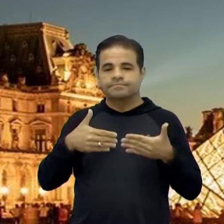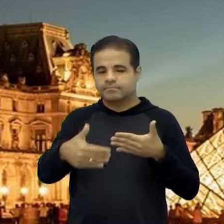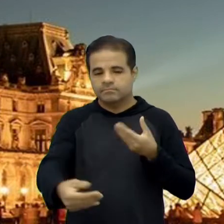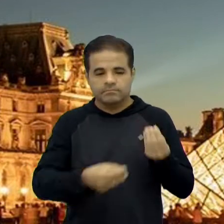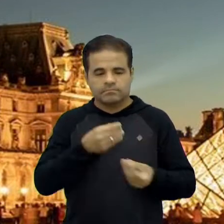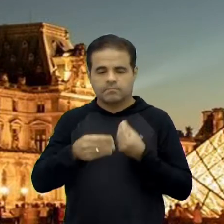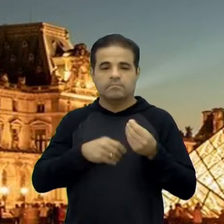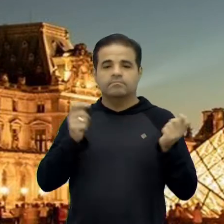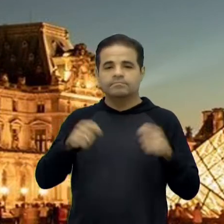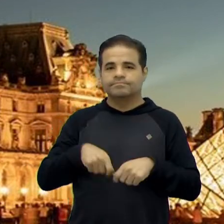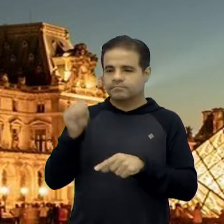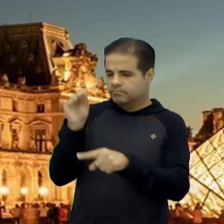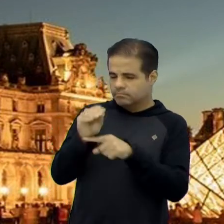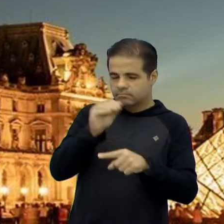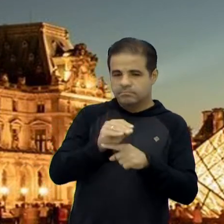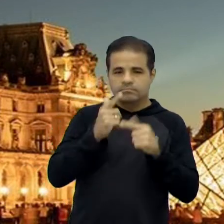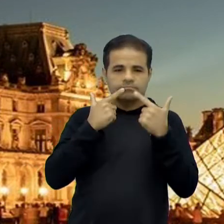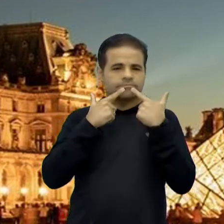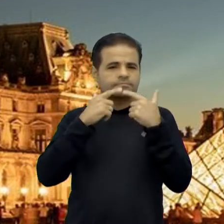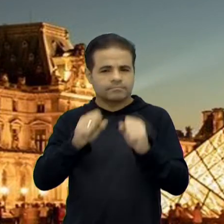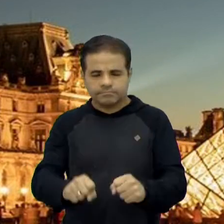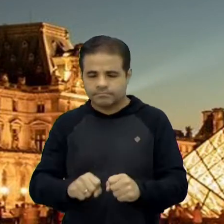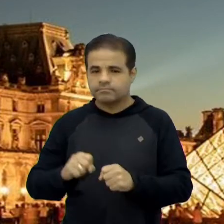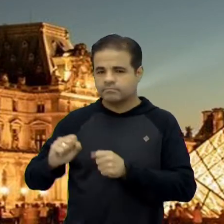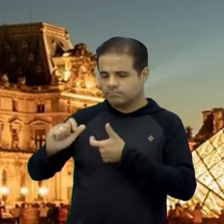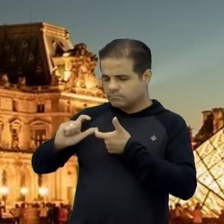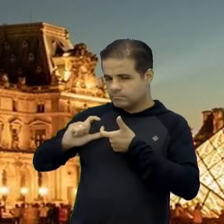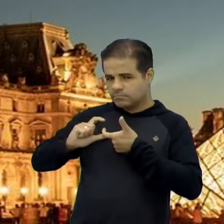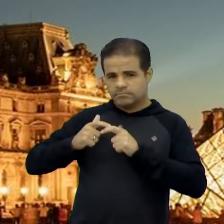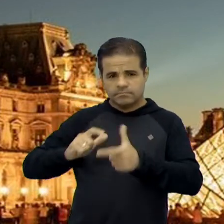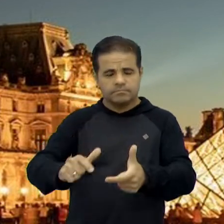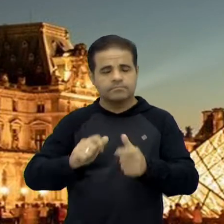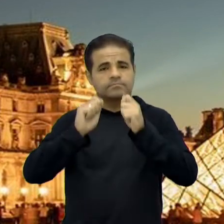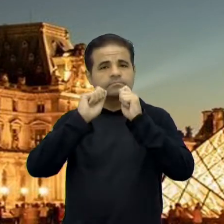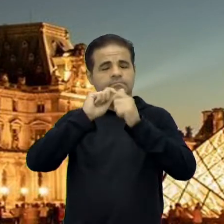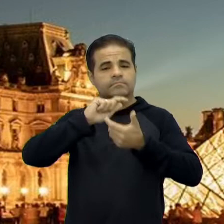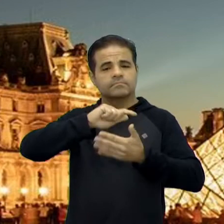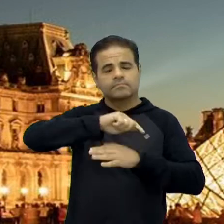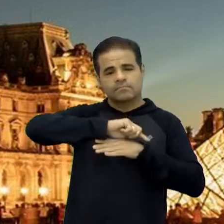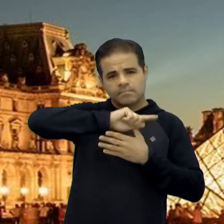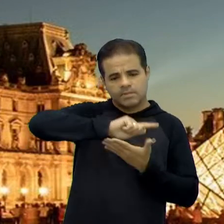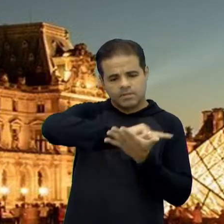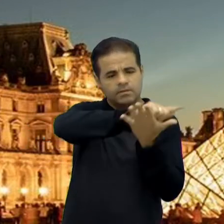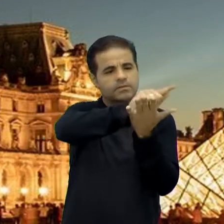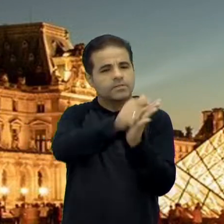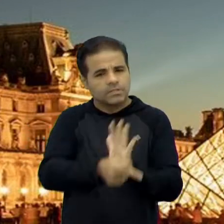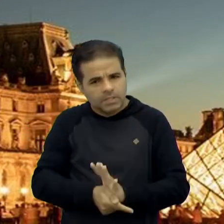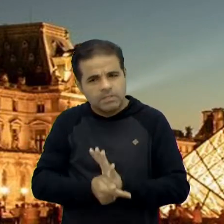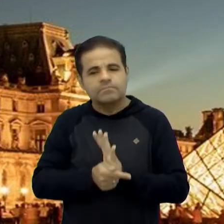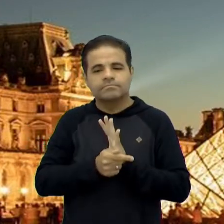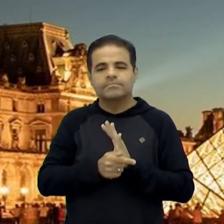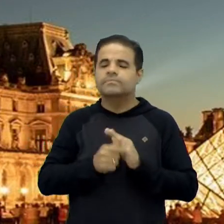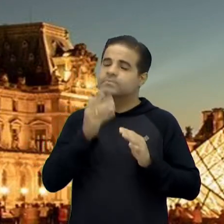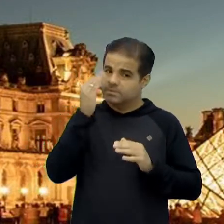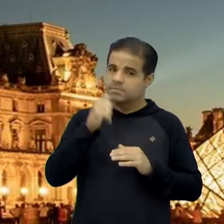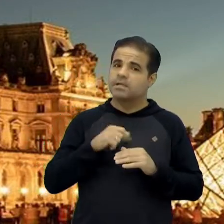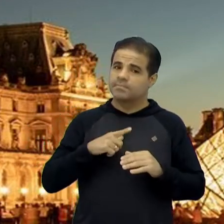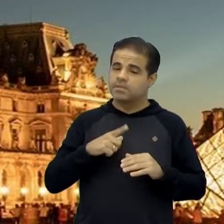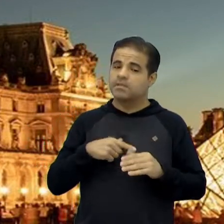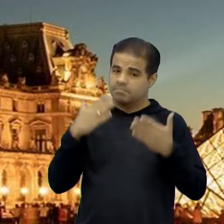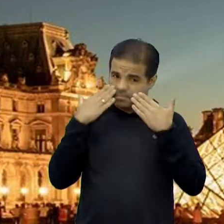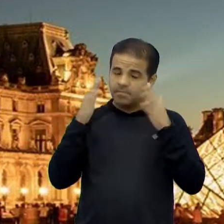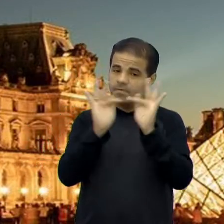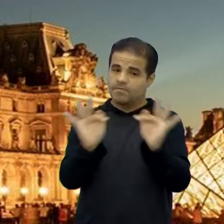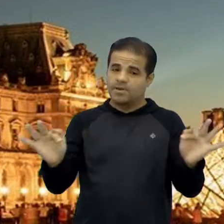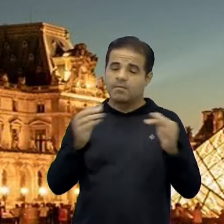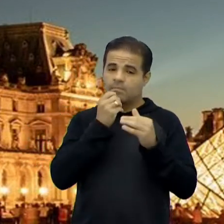pode conservar essa linguagem, esse gênero aí artístico, né? E de comunicação tão contemporâneo. E como sempre temos a nossa